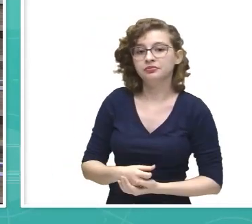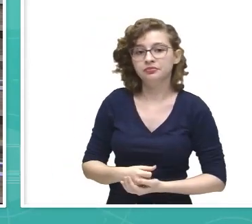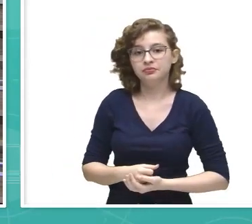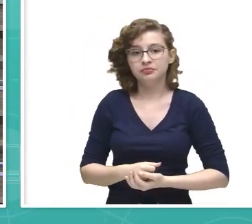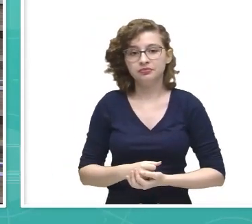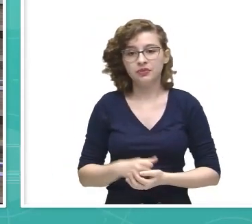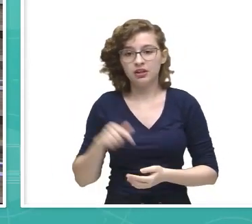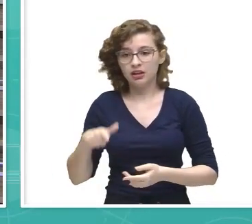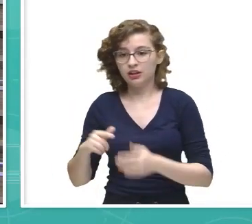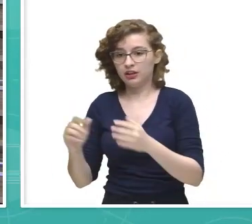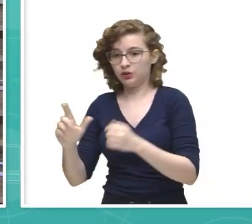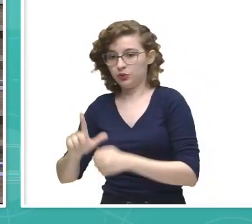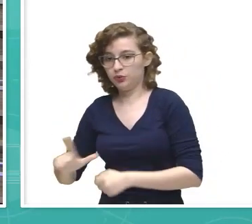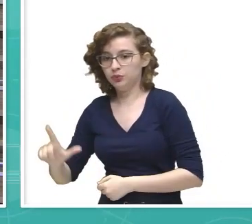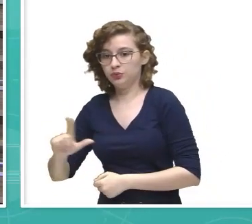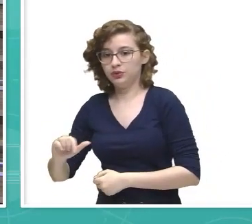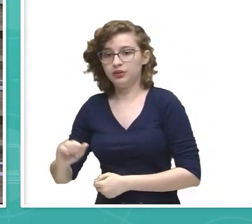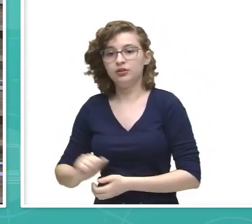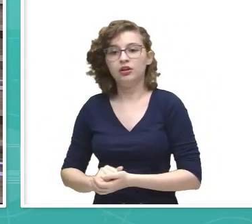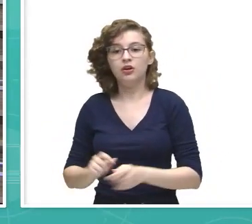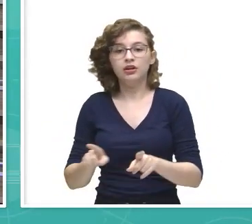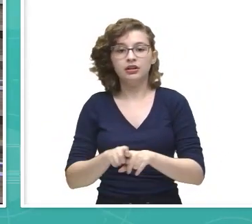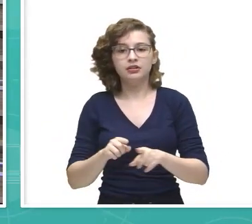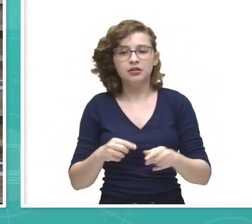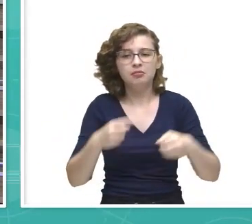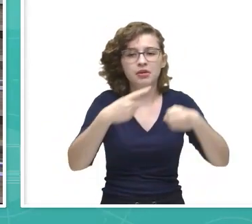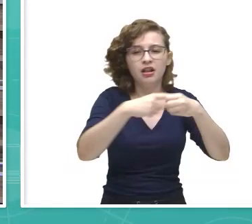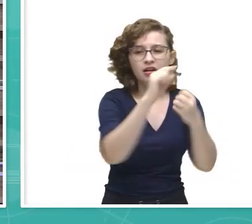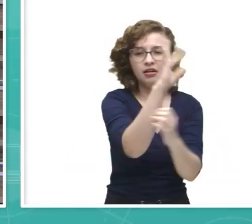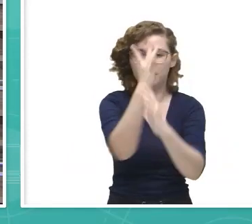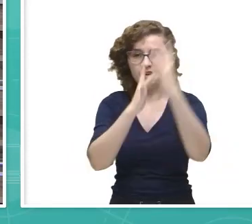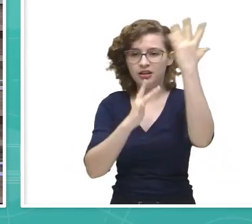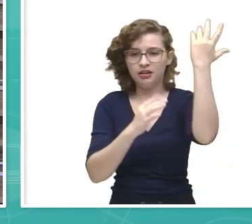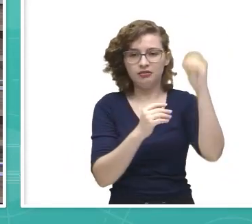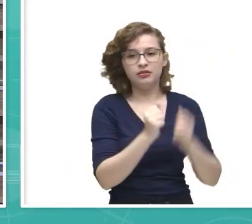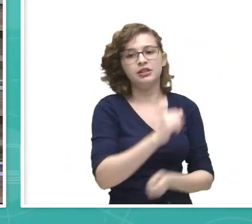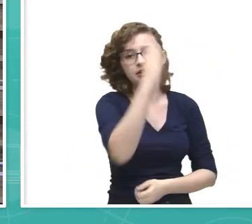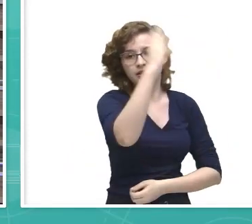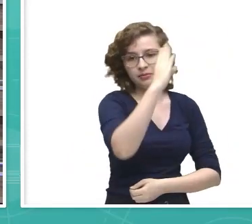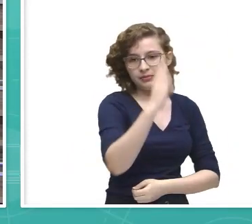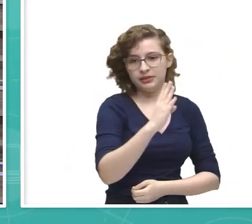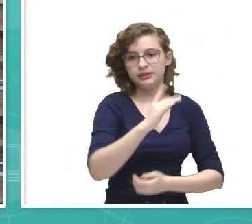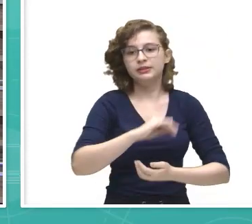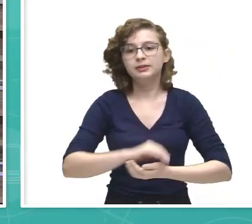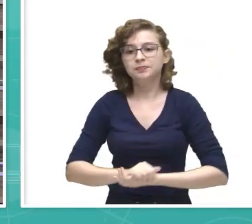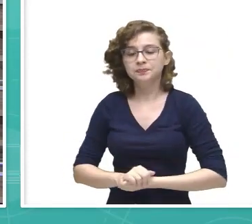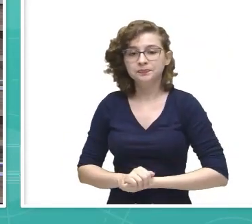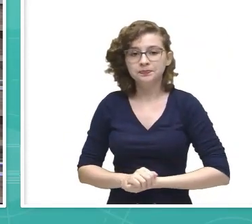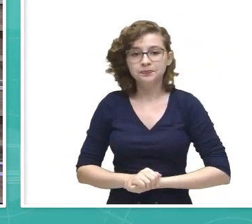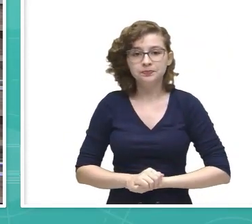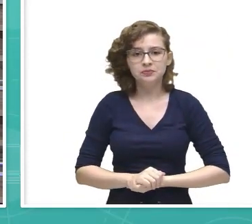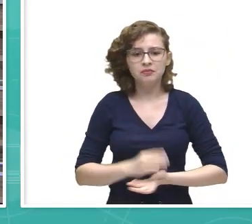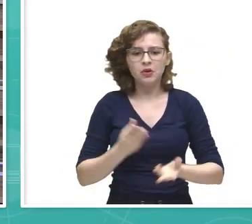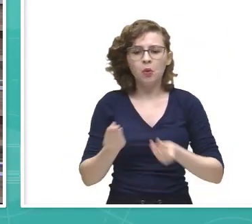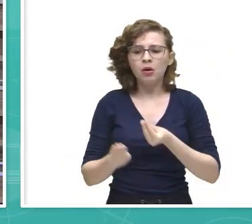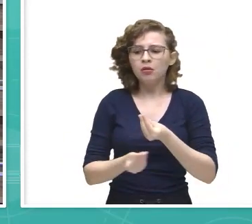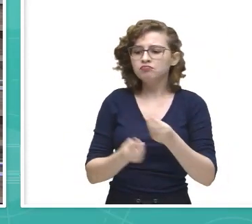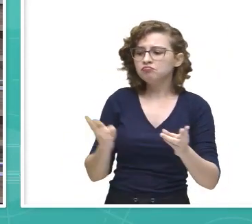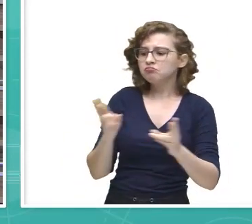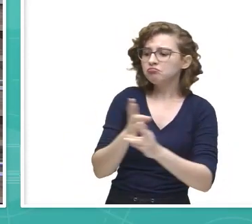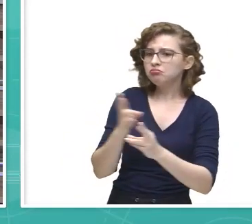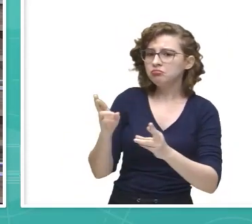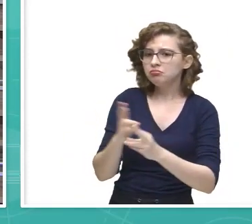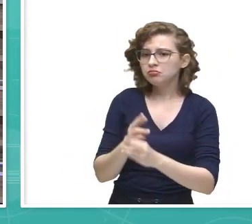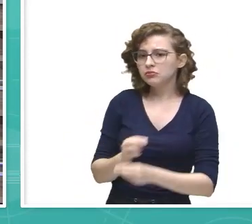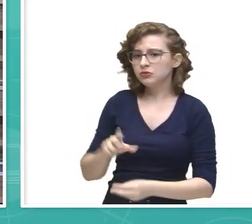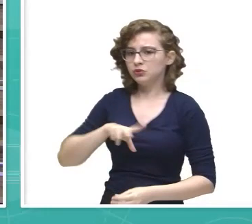selvas brasileiras naquele momento. E como é que se dava essa relação entre o colonizador e o